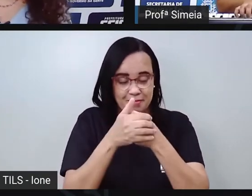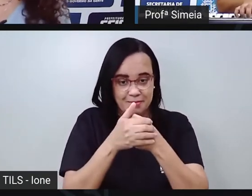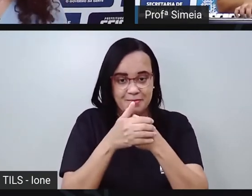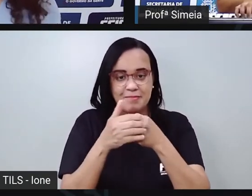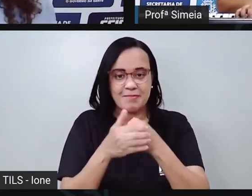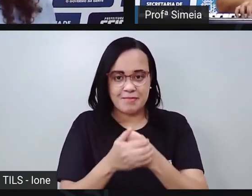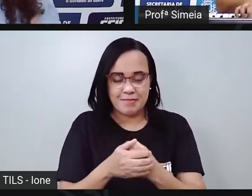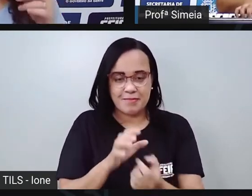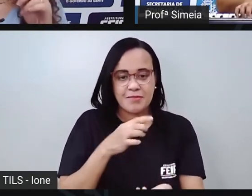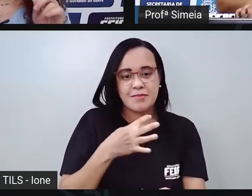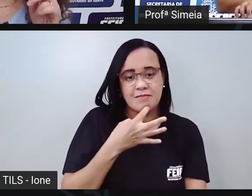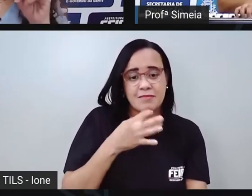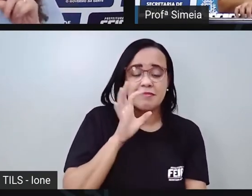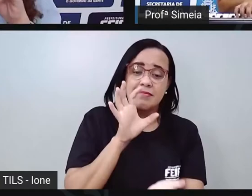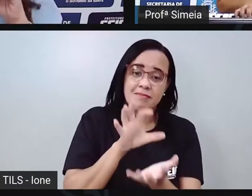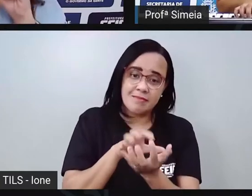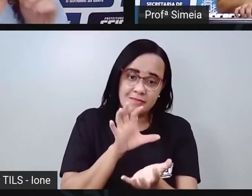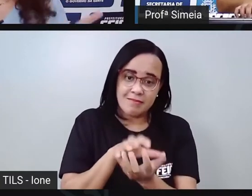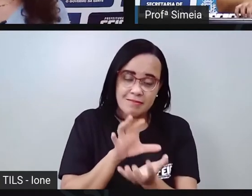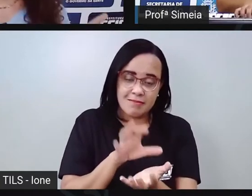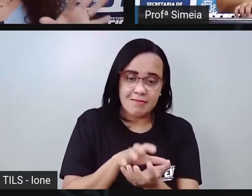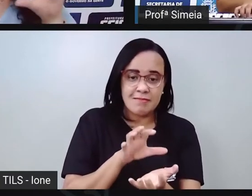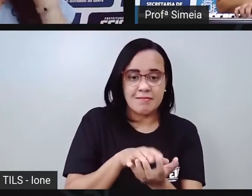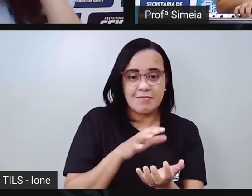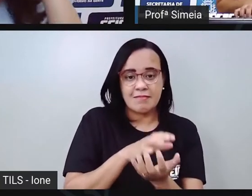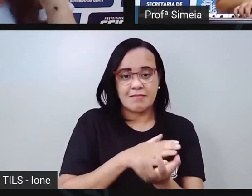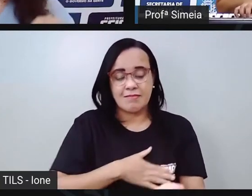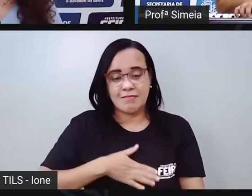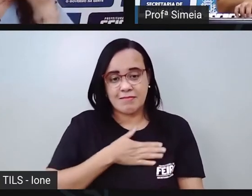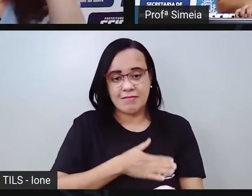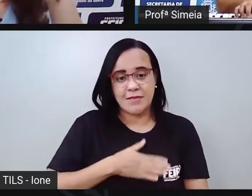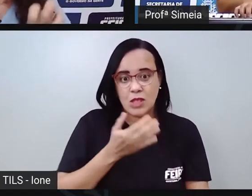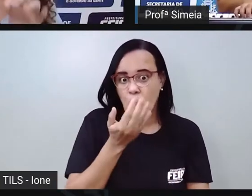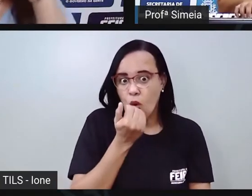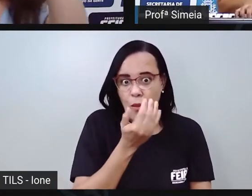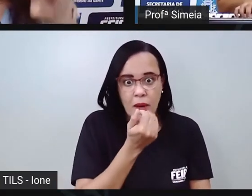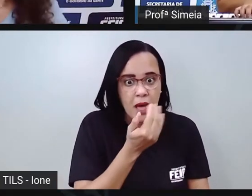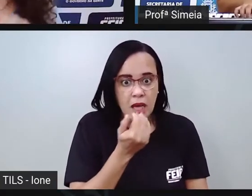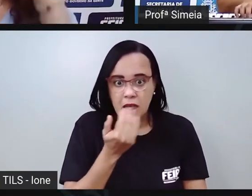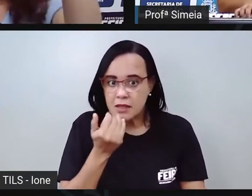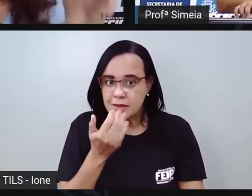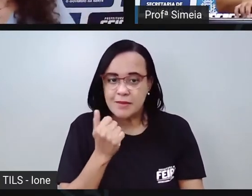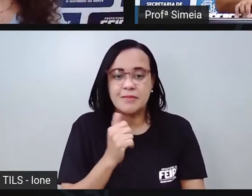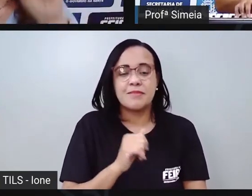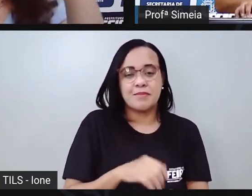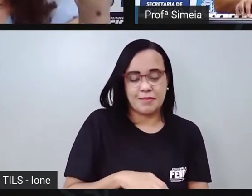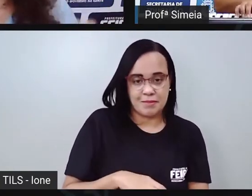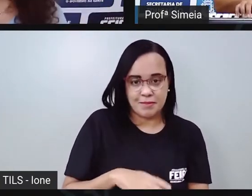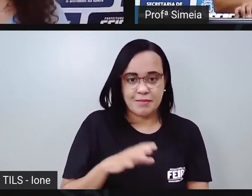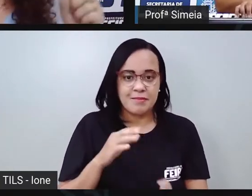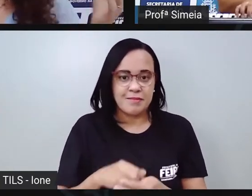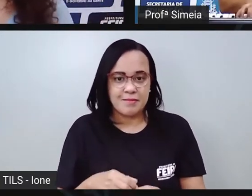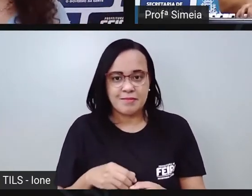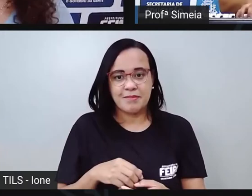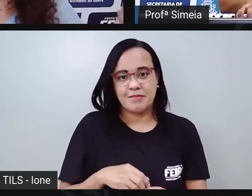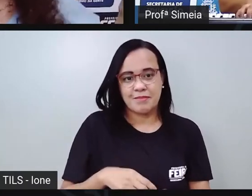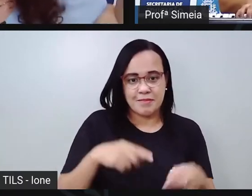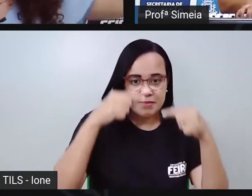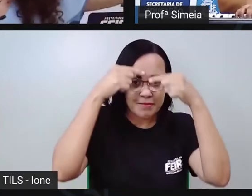eu conheço um jacaré que gosta de comer escuta